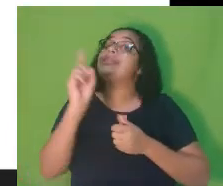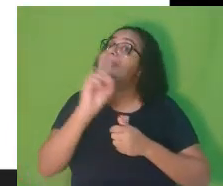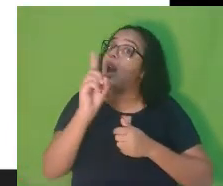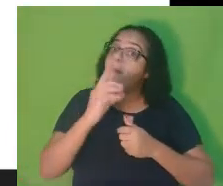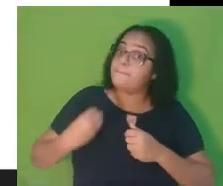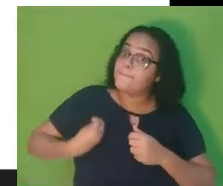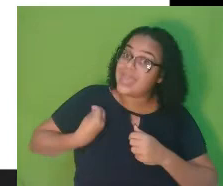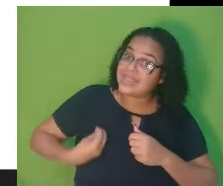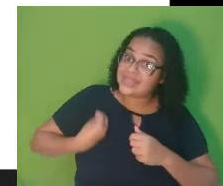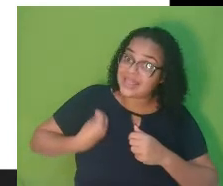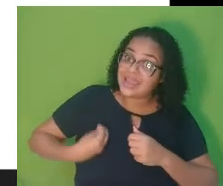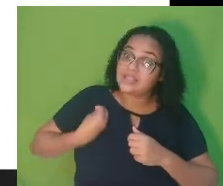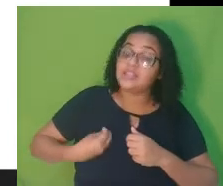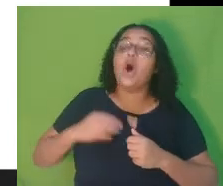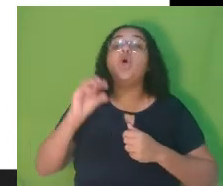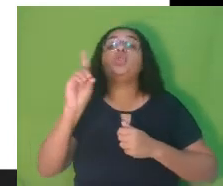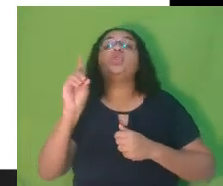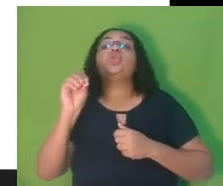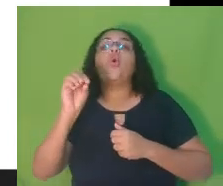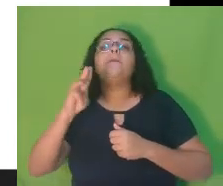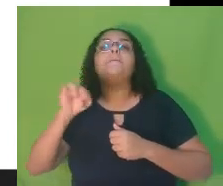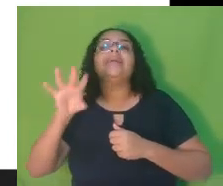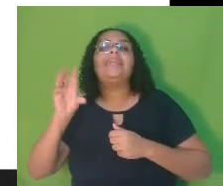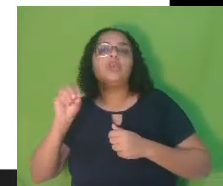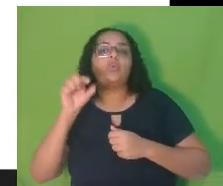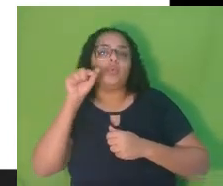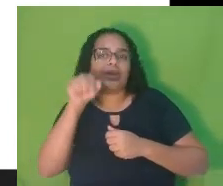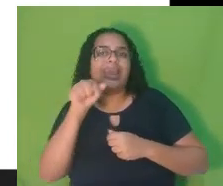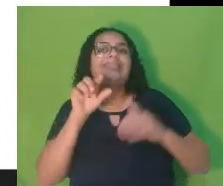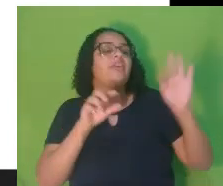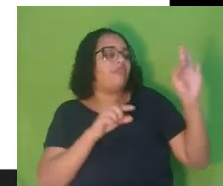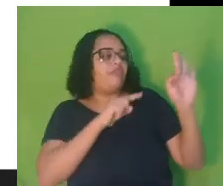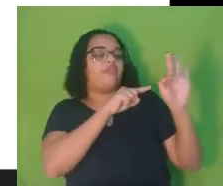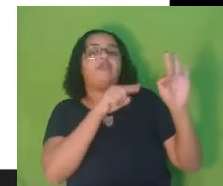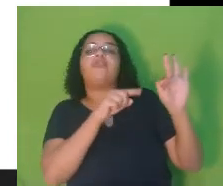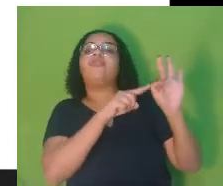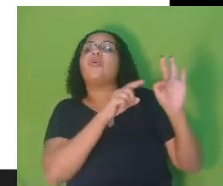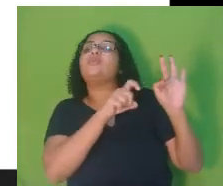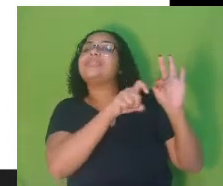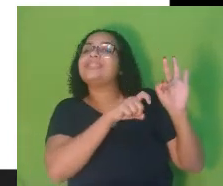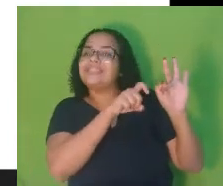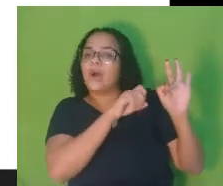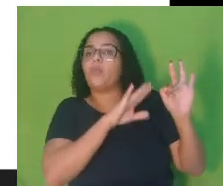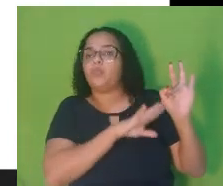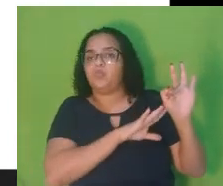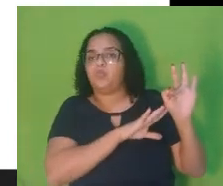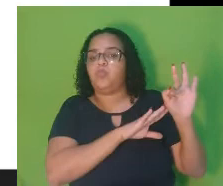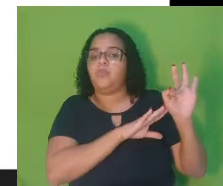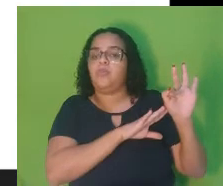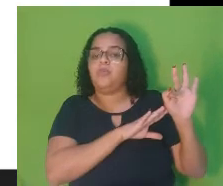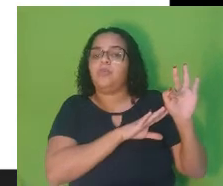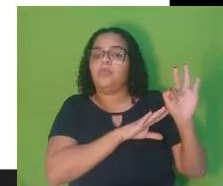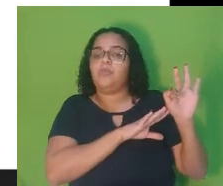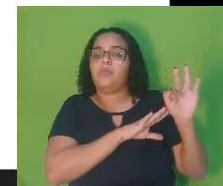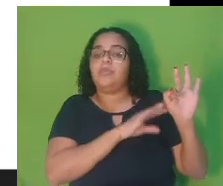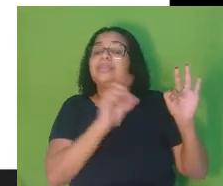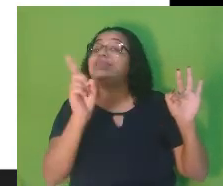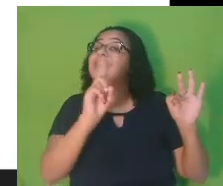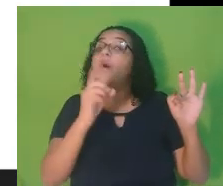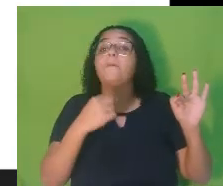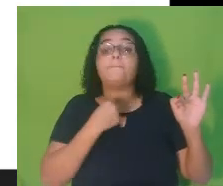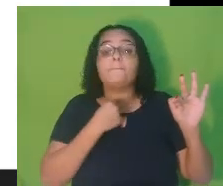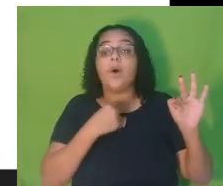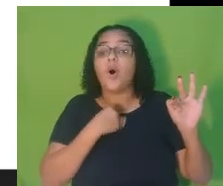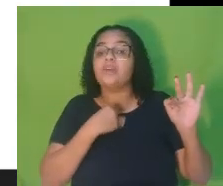0 não pertence ao domínio dessa função, tá? Que aqui você